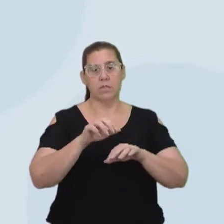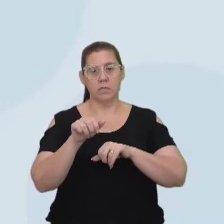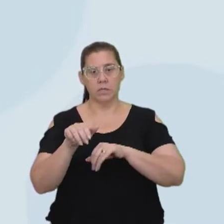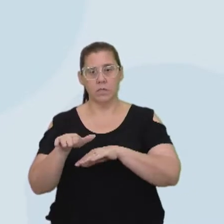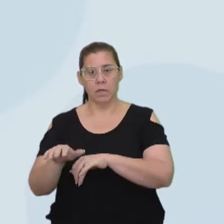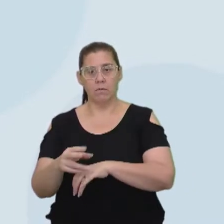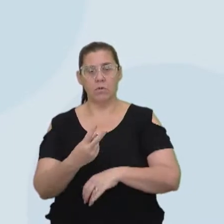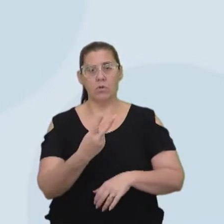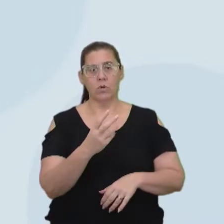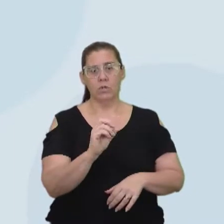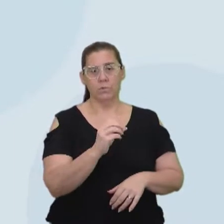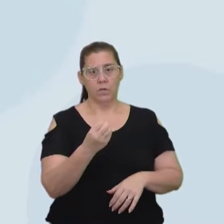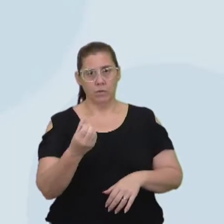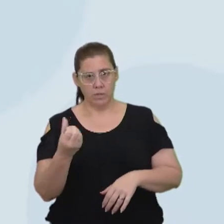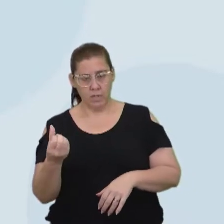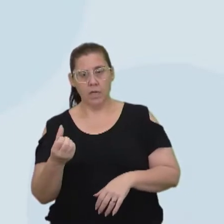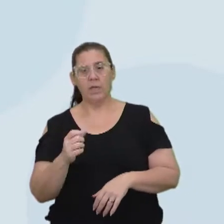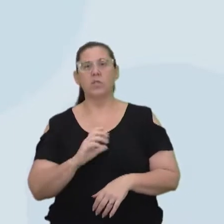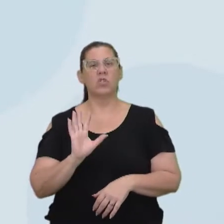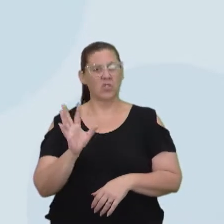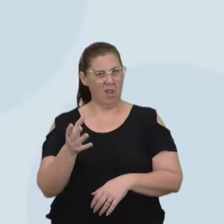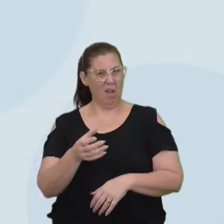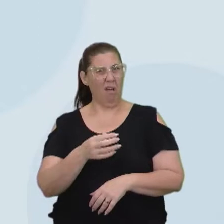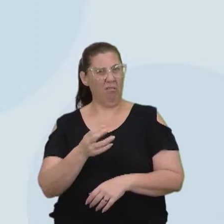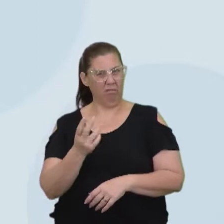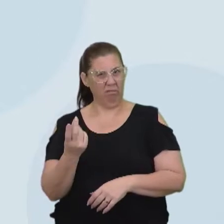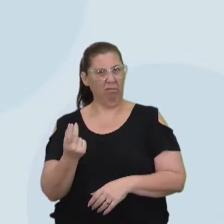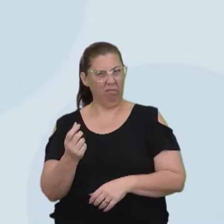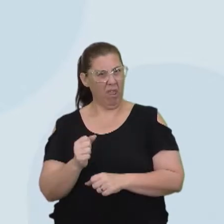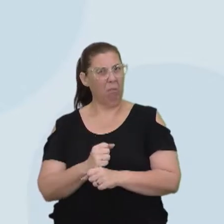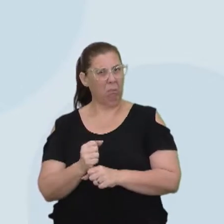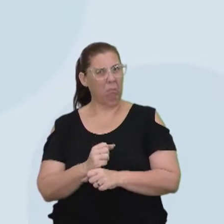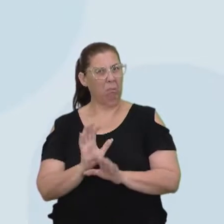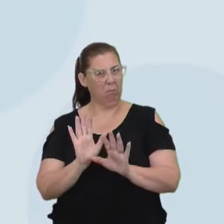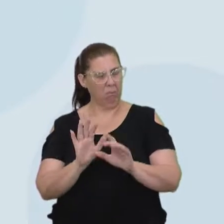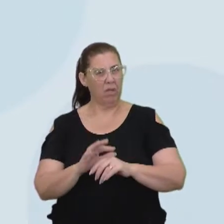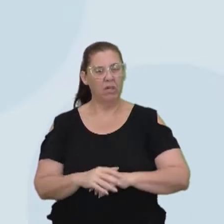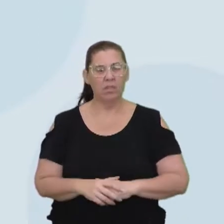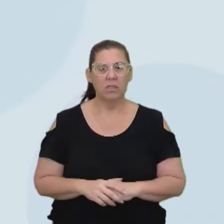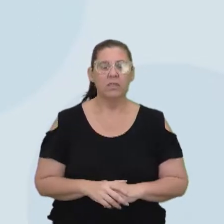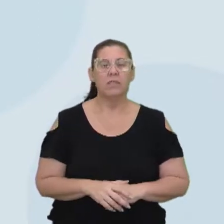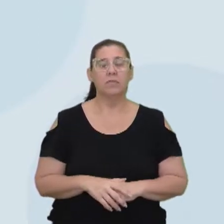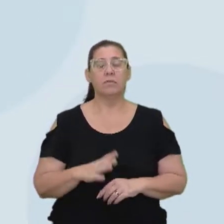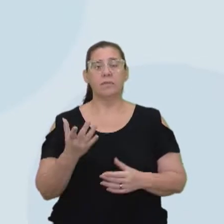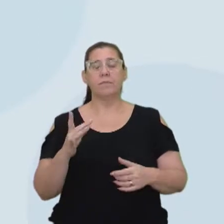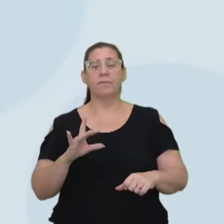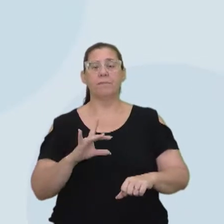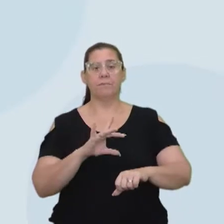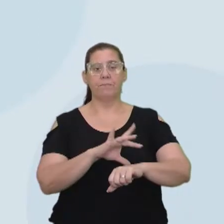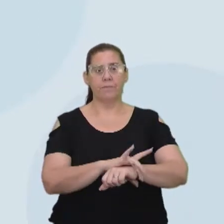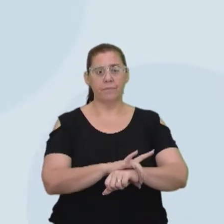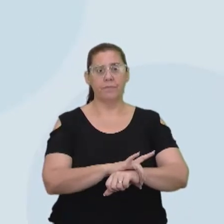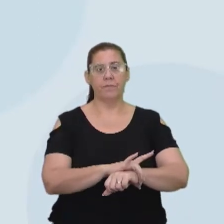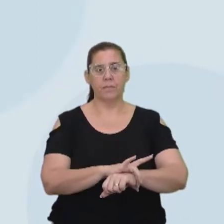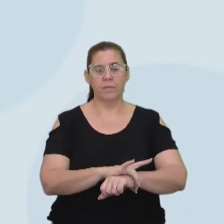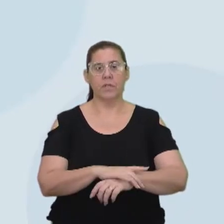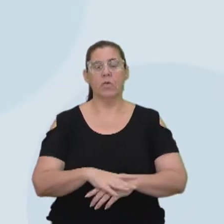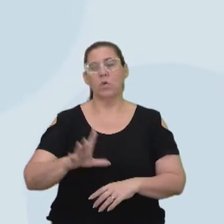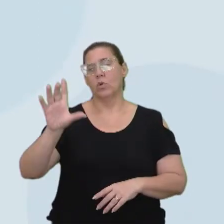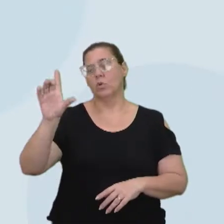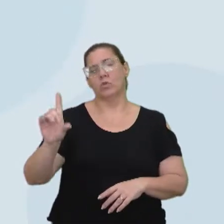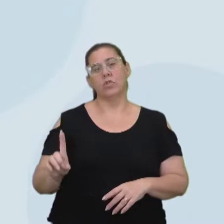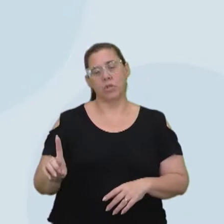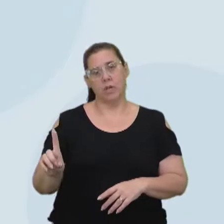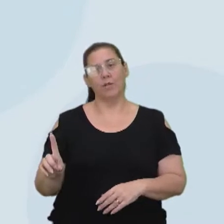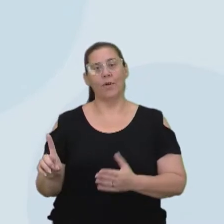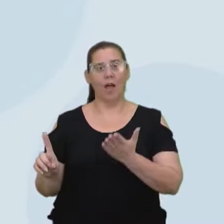já faz uma cotinha aí, né? E ela vai justamente garantir aí o direito humano